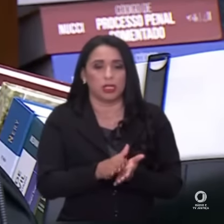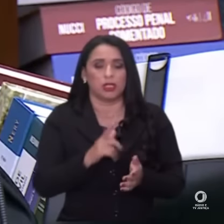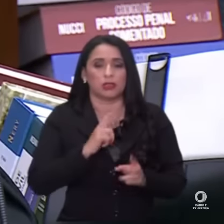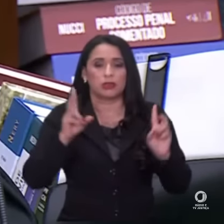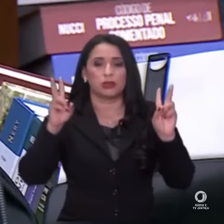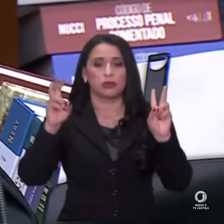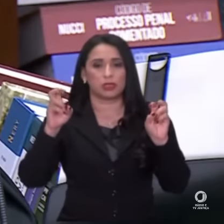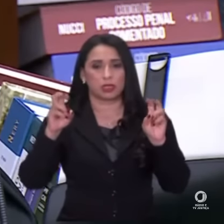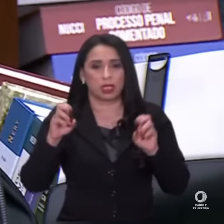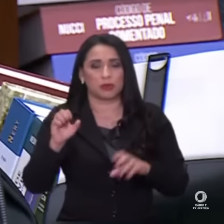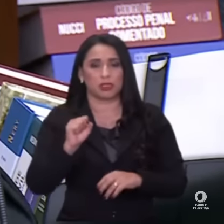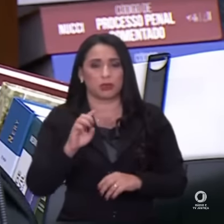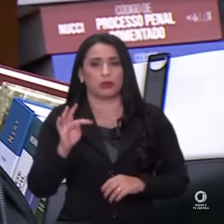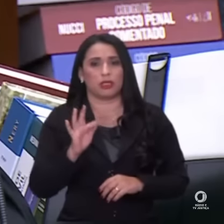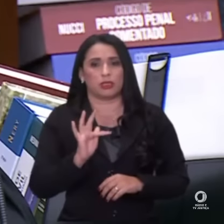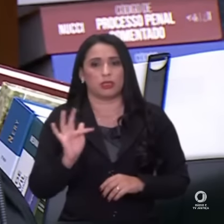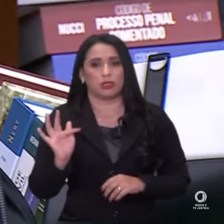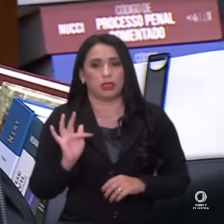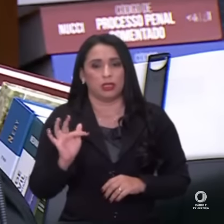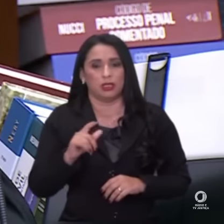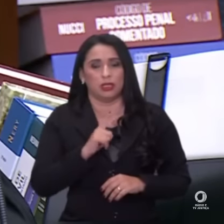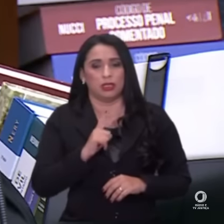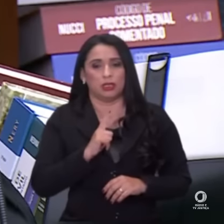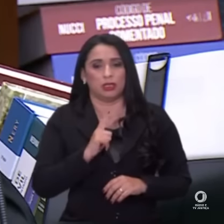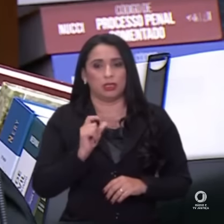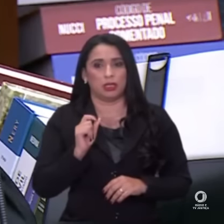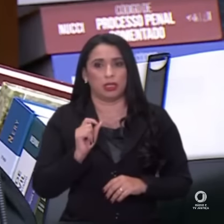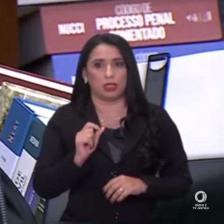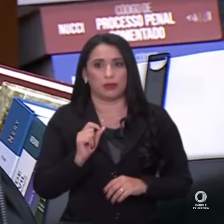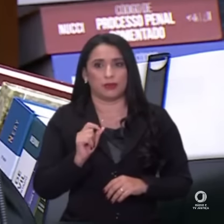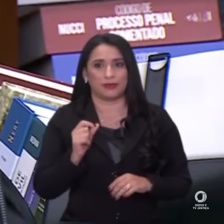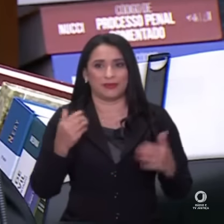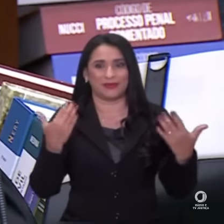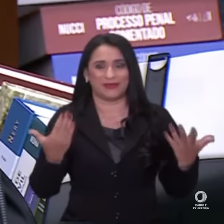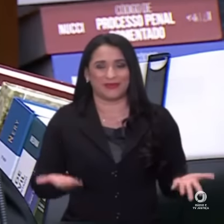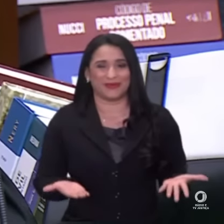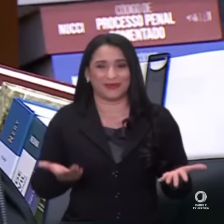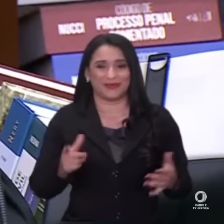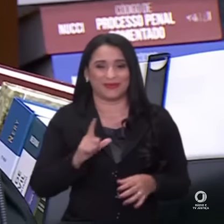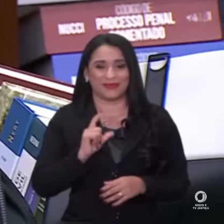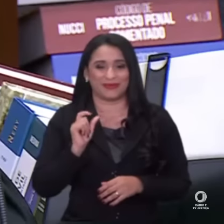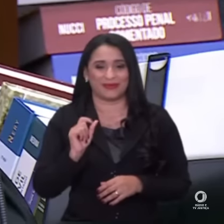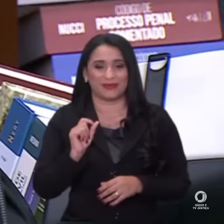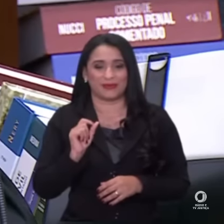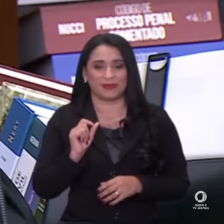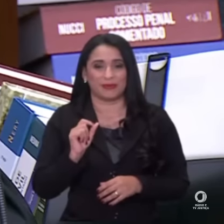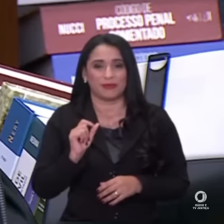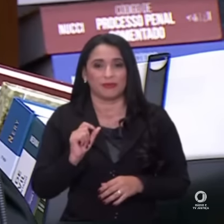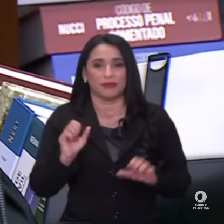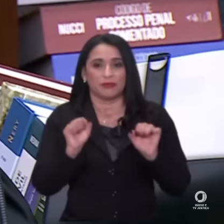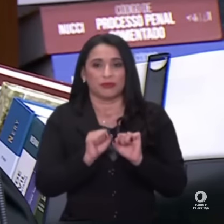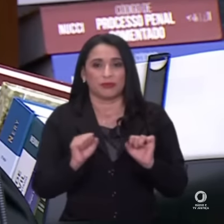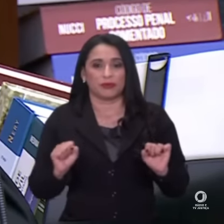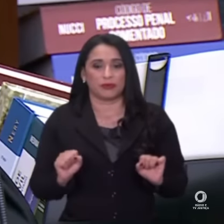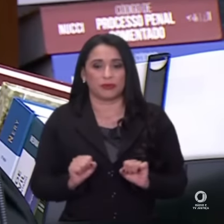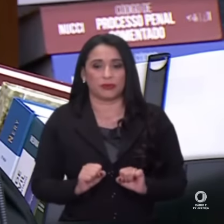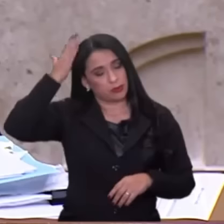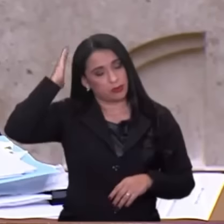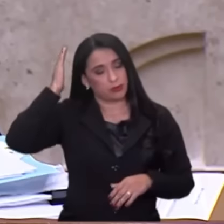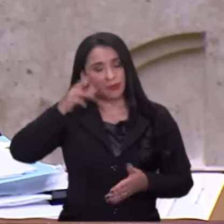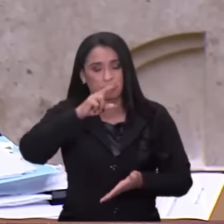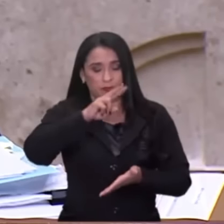Supremo Tribunal Federal, sob pena de enfraquecimento da própria lógica atinente ao sistema de